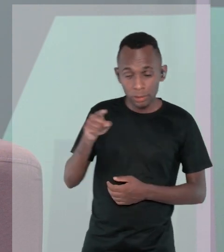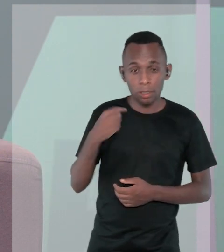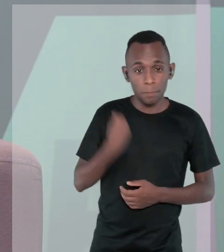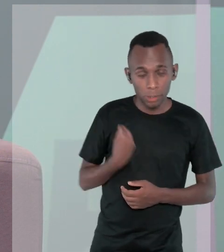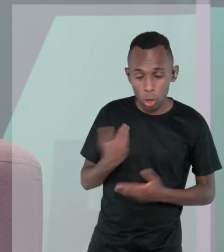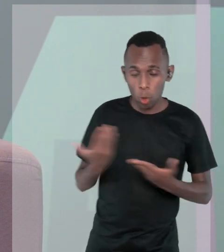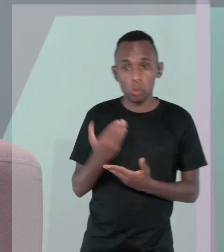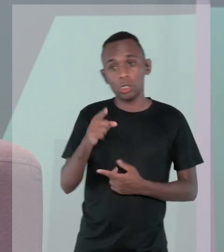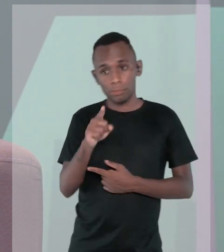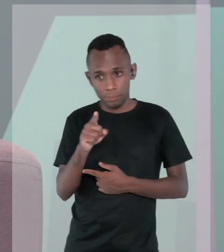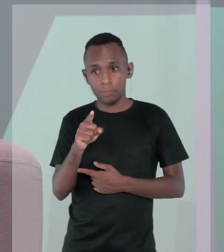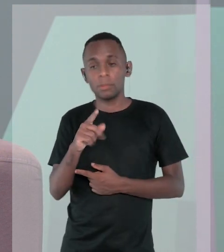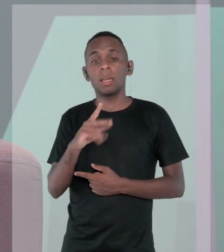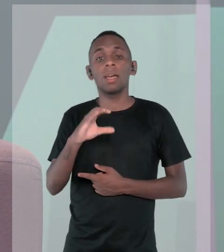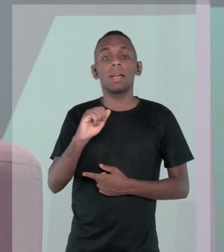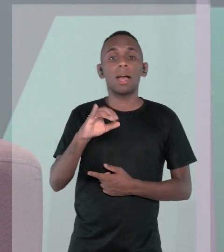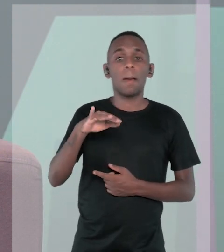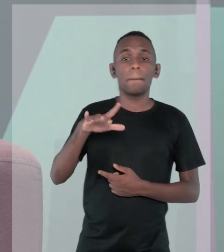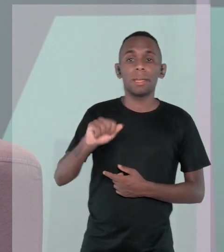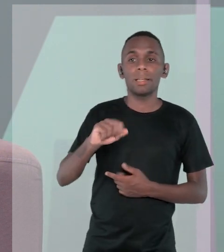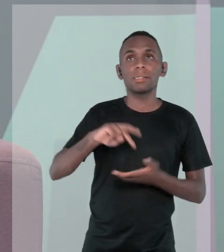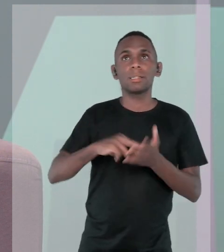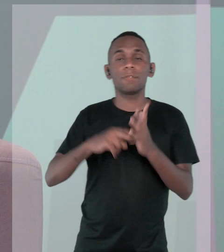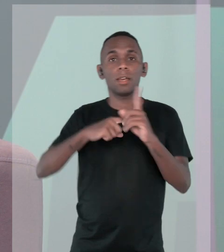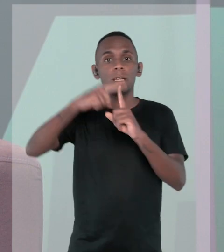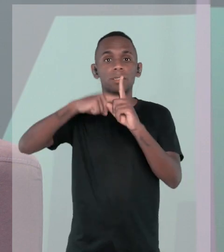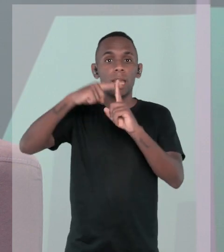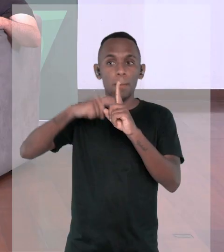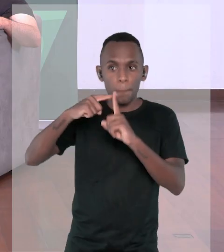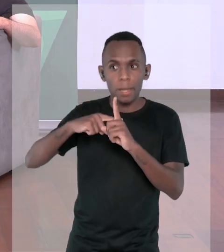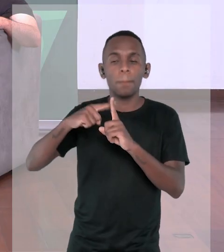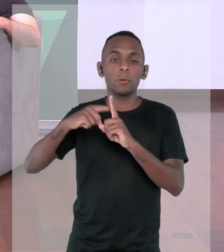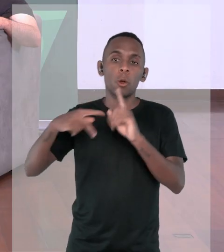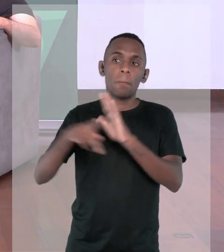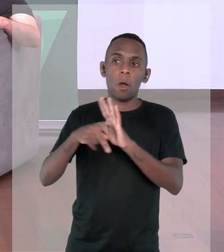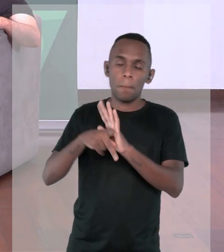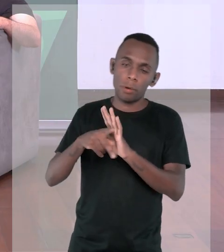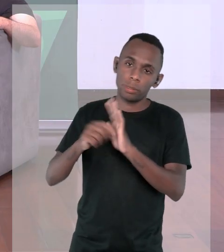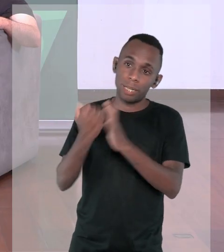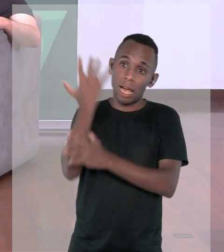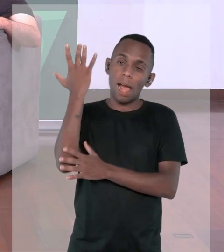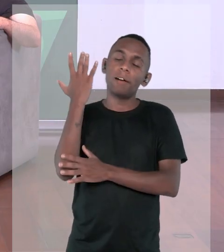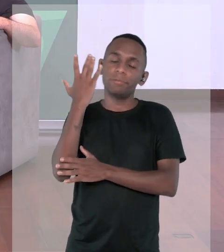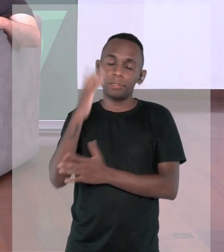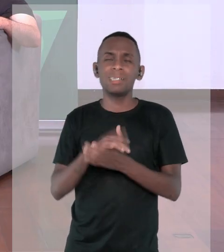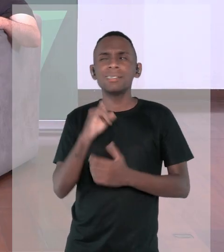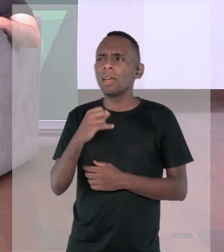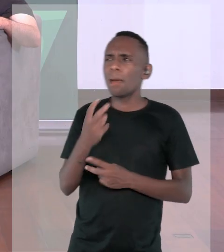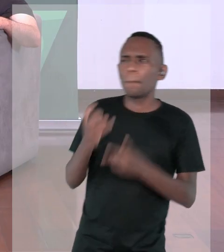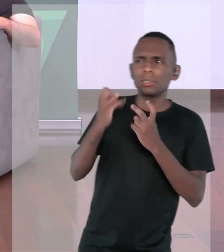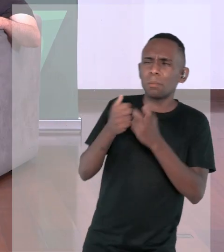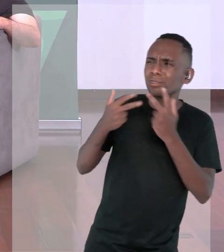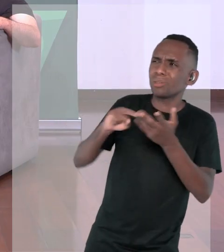ó. A Cat e a Camila são os meus termômetros na Árvore de propósito. Se elas veem alguma coisa que